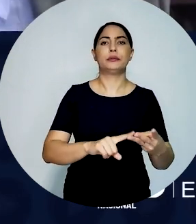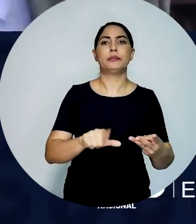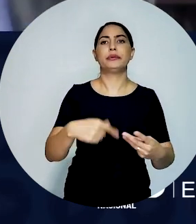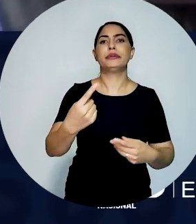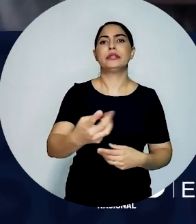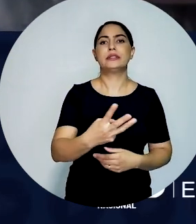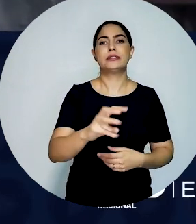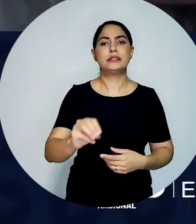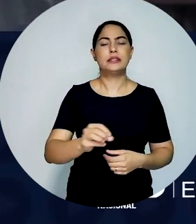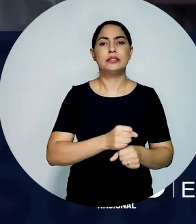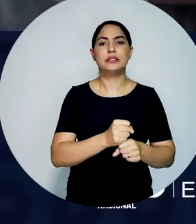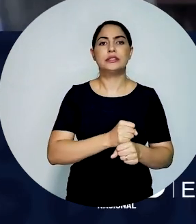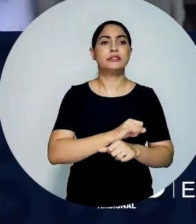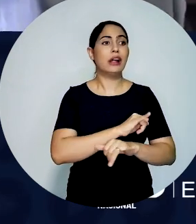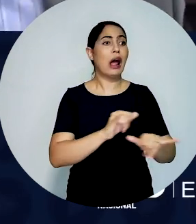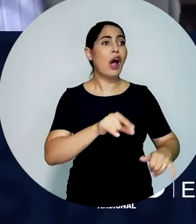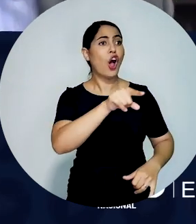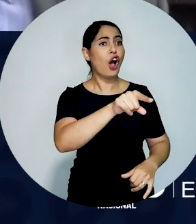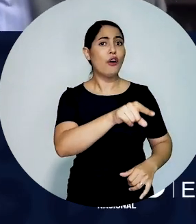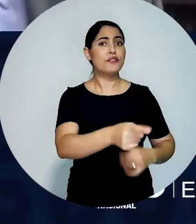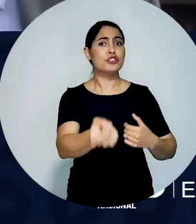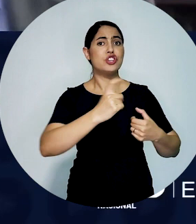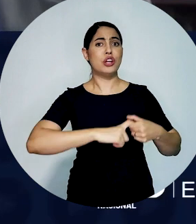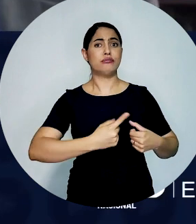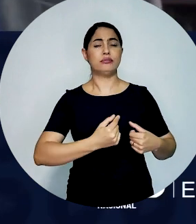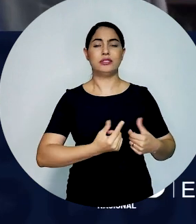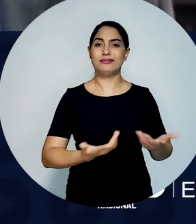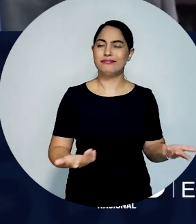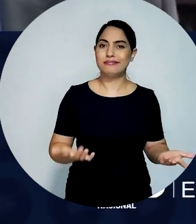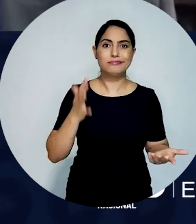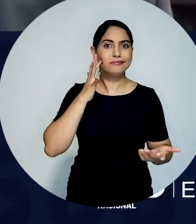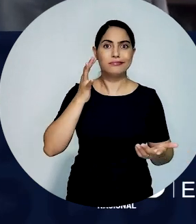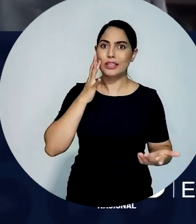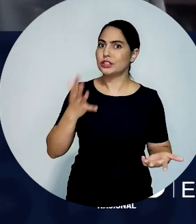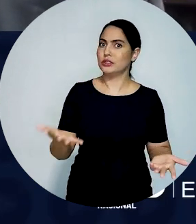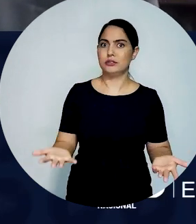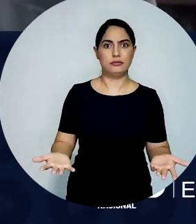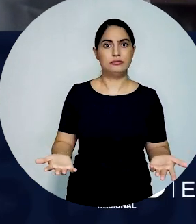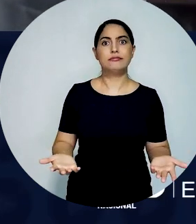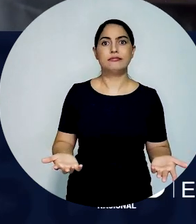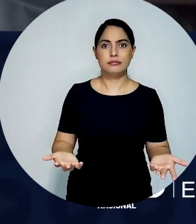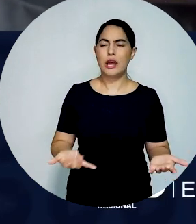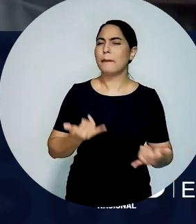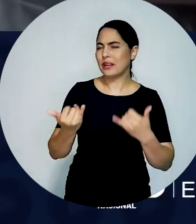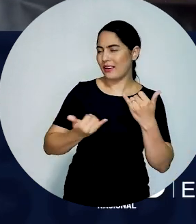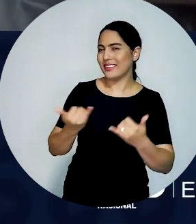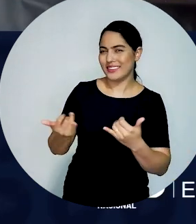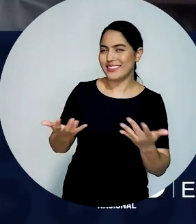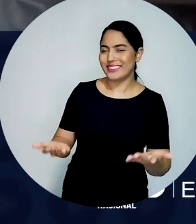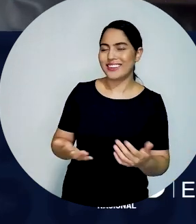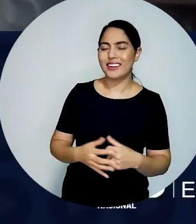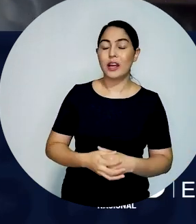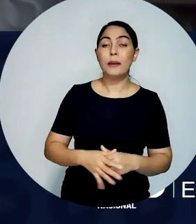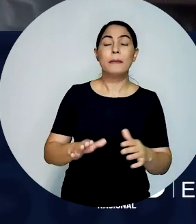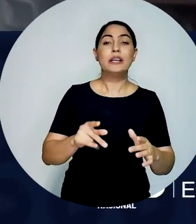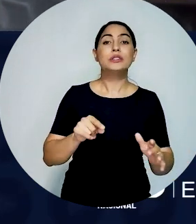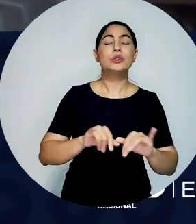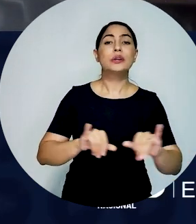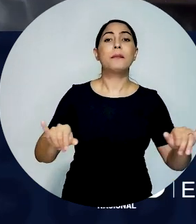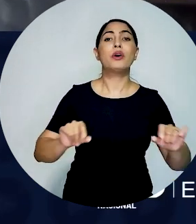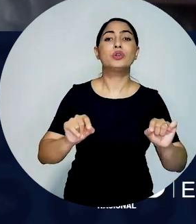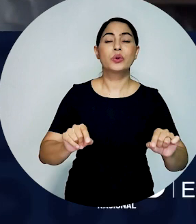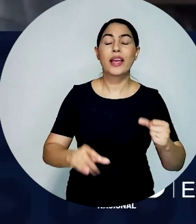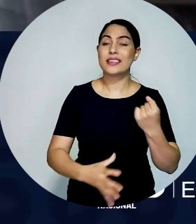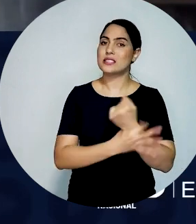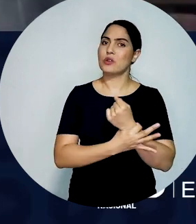conte com isso, deixe guardado, até porque dali a 20, 30 anos talvez alguém venha dizer para você que porque aquilo não era devido e você tem de devolver. Mas,